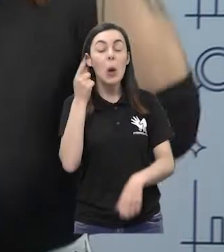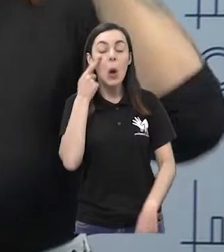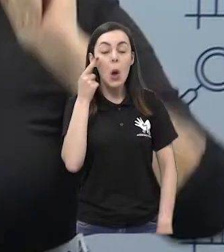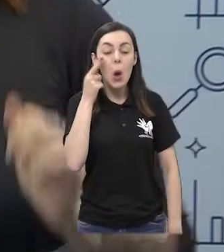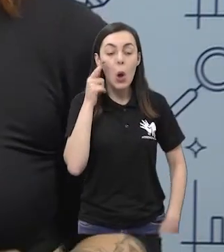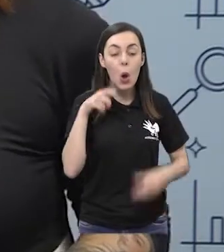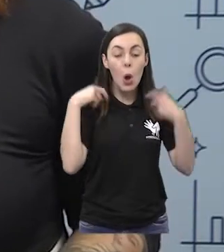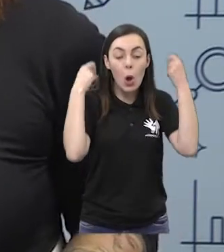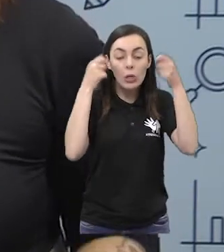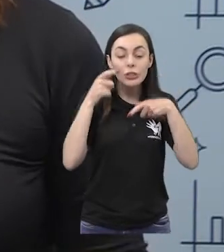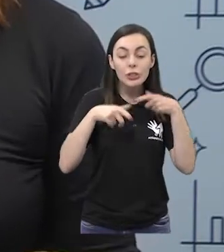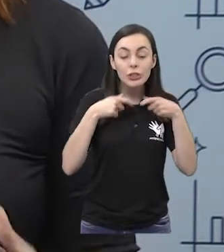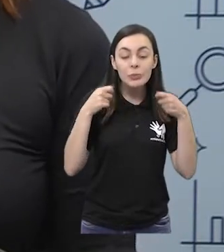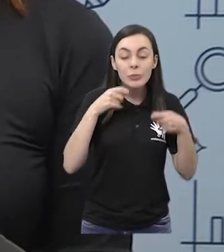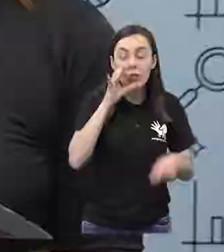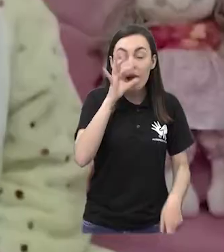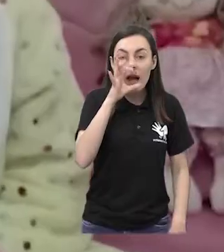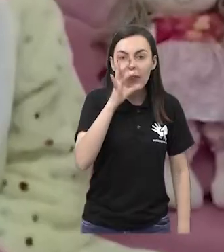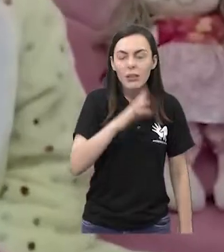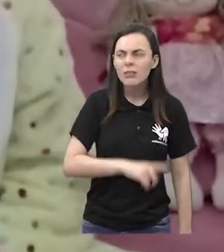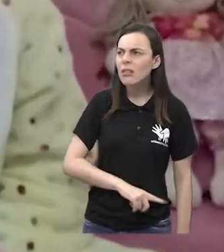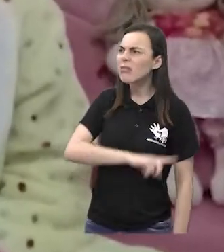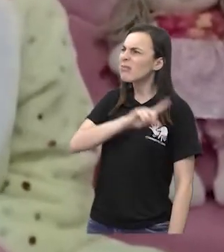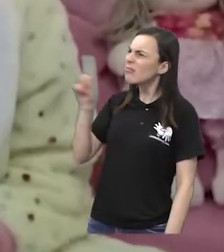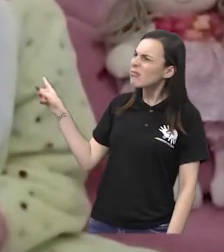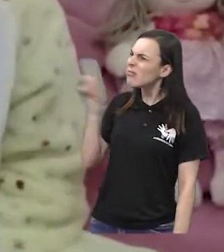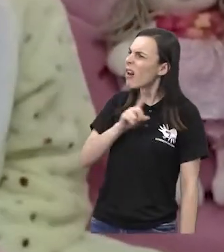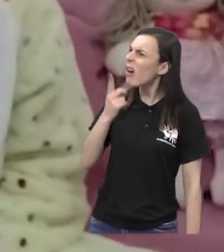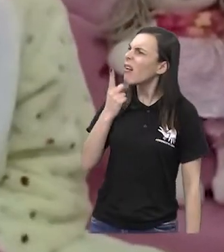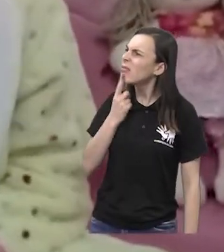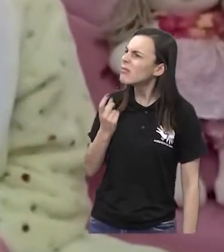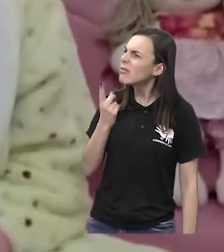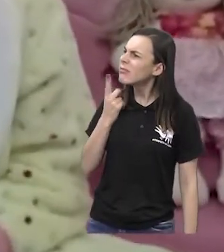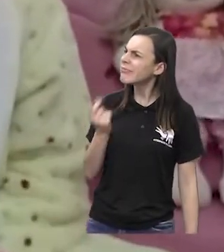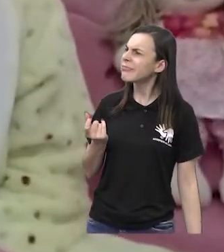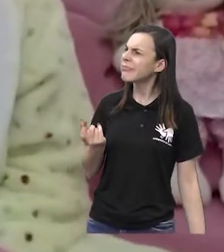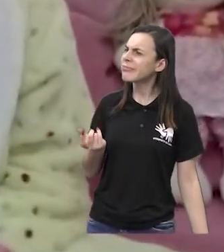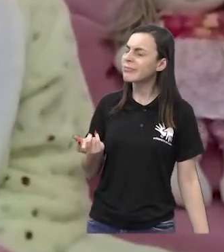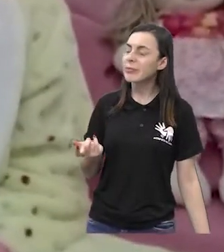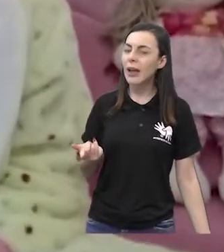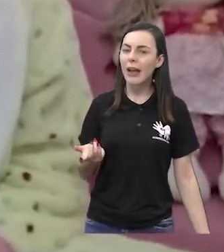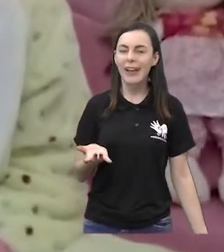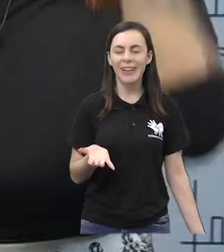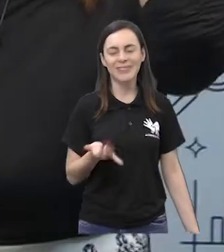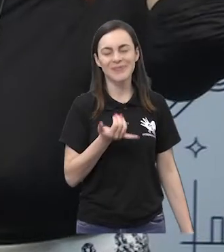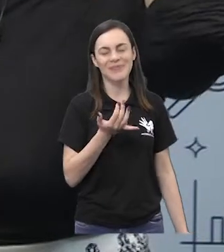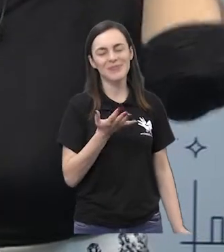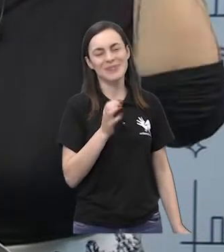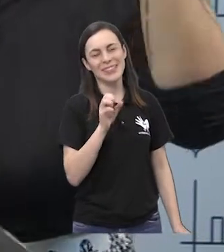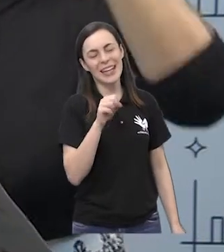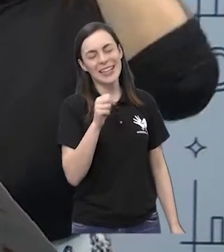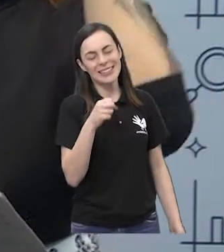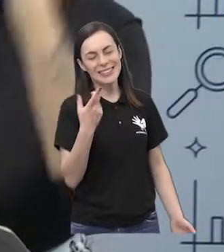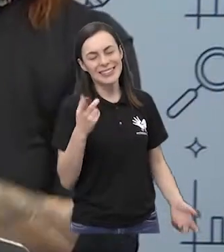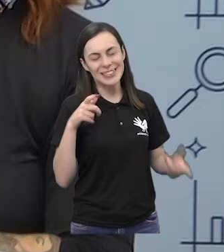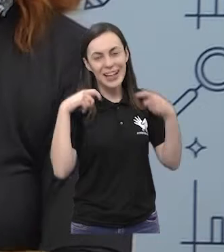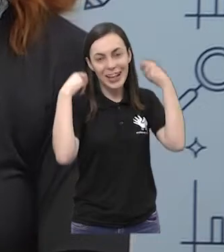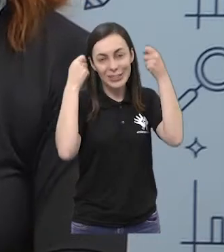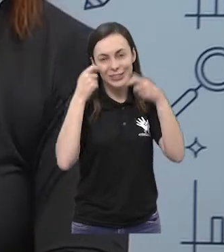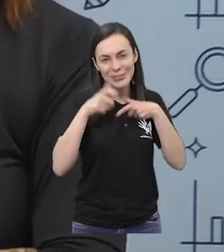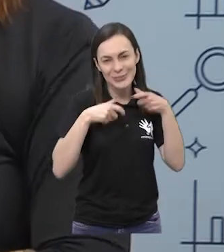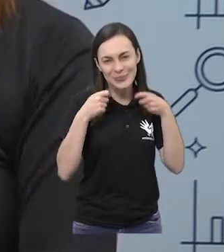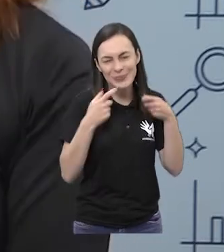e disse escuta chapeuzinho verde não não vermelho Ah sim